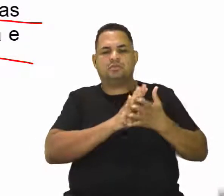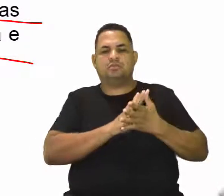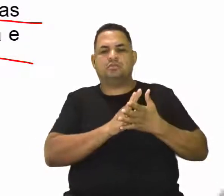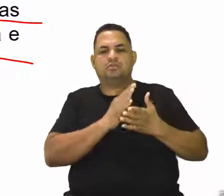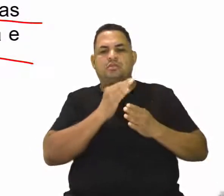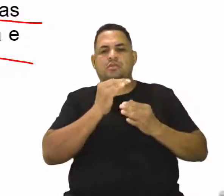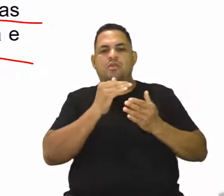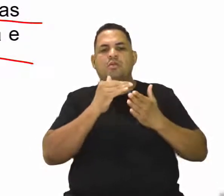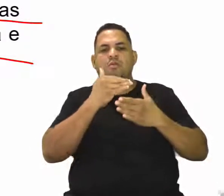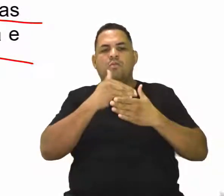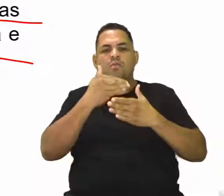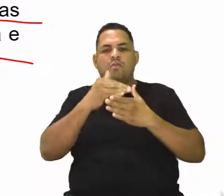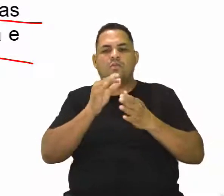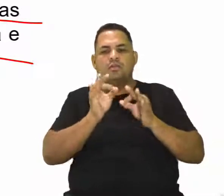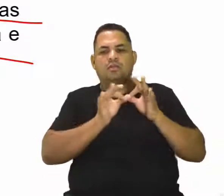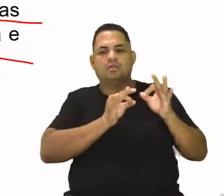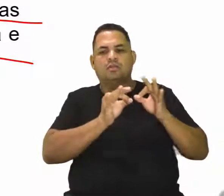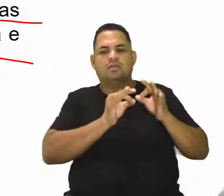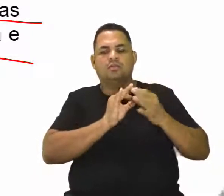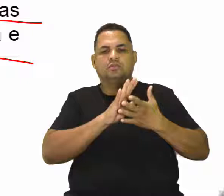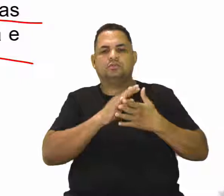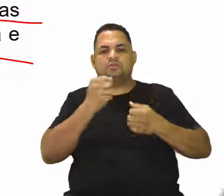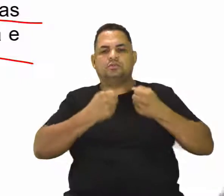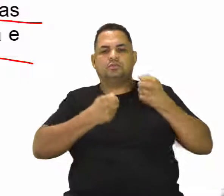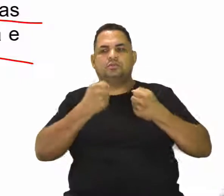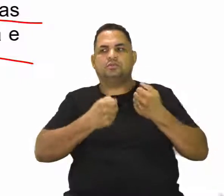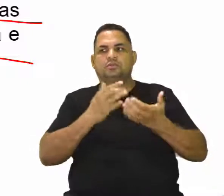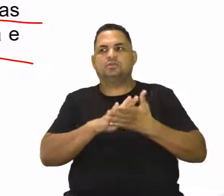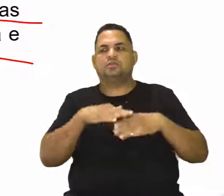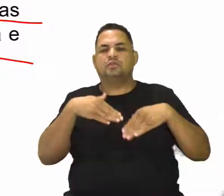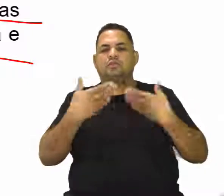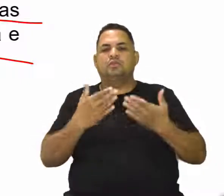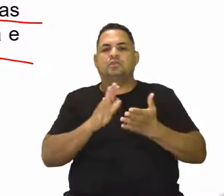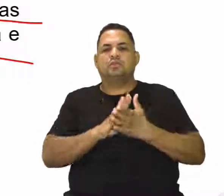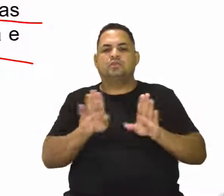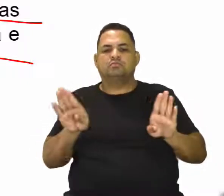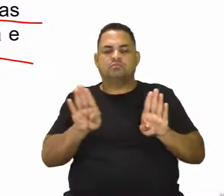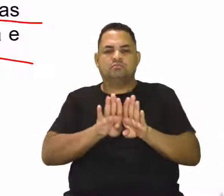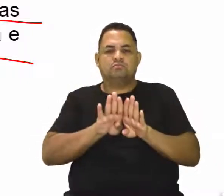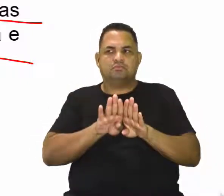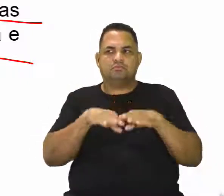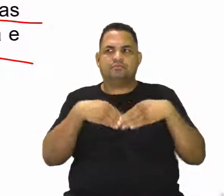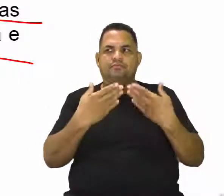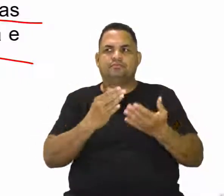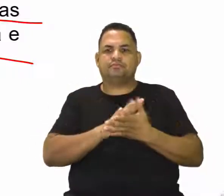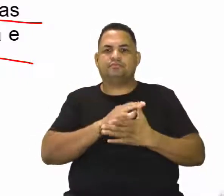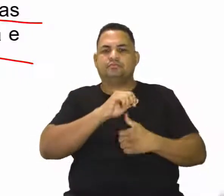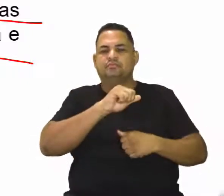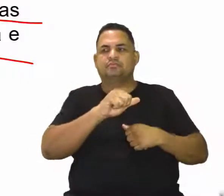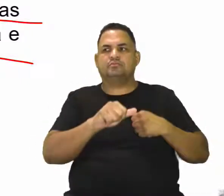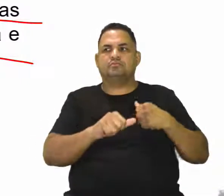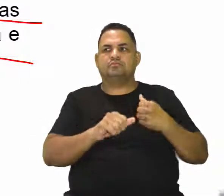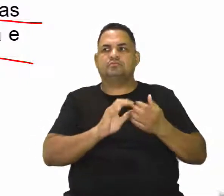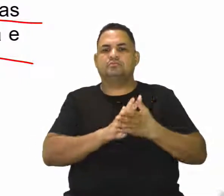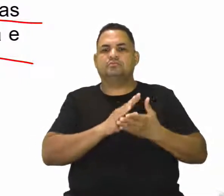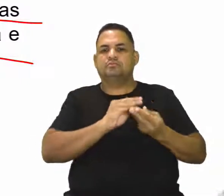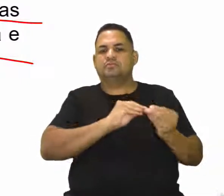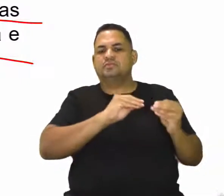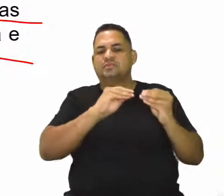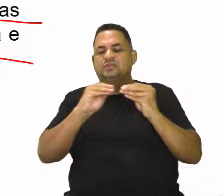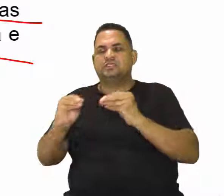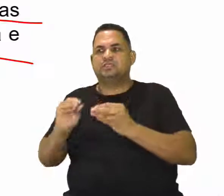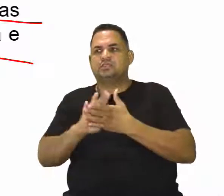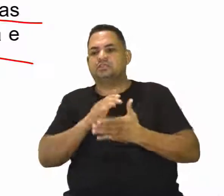inclusive fecharam. E ao fechar, acaba transferindo seus melhores